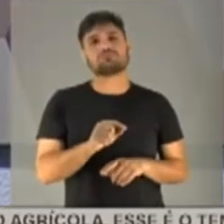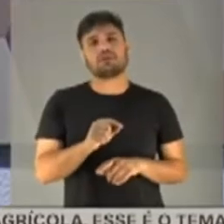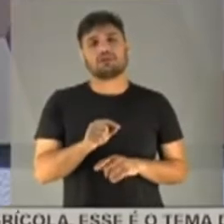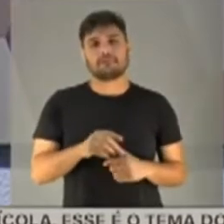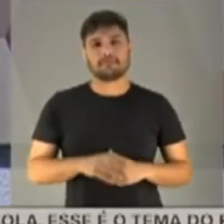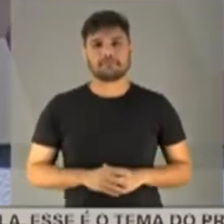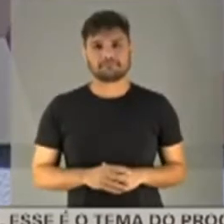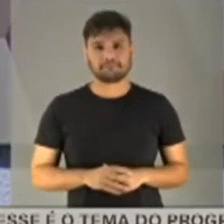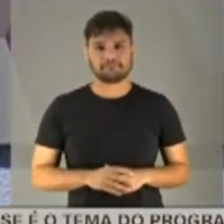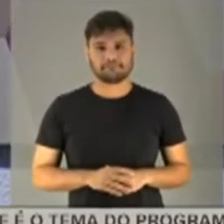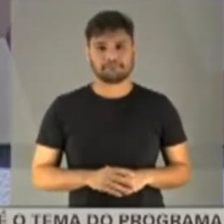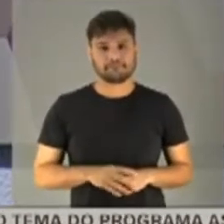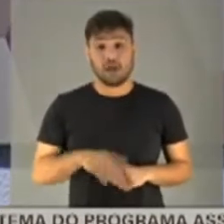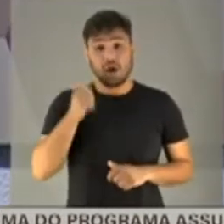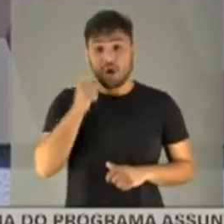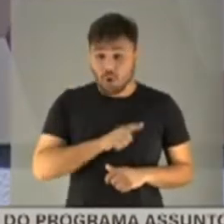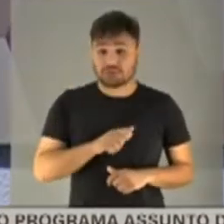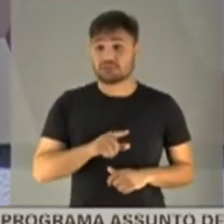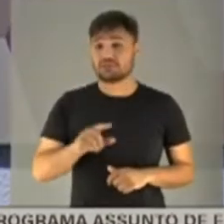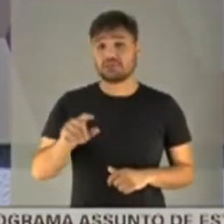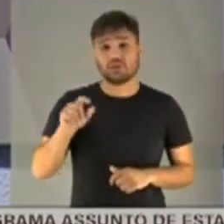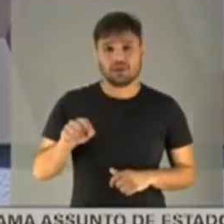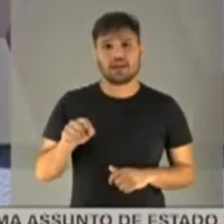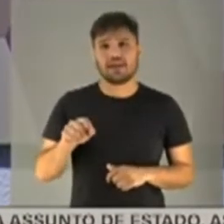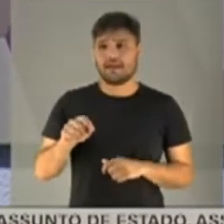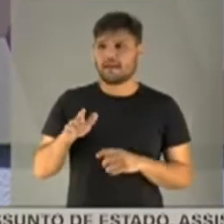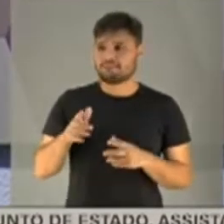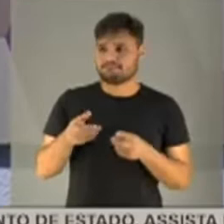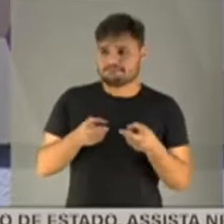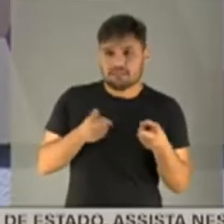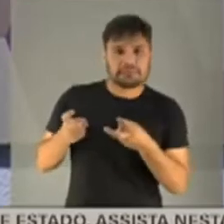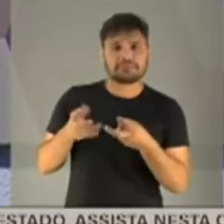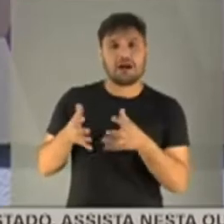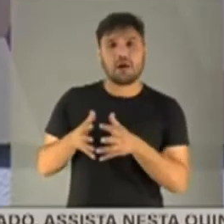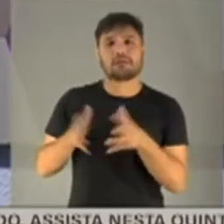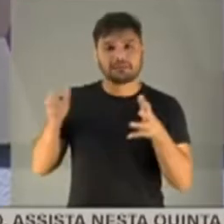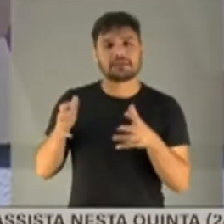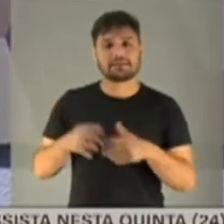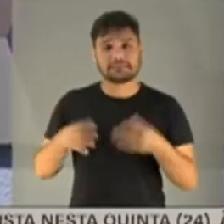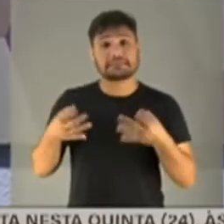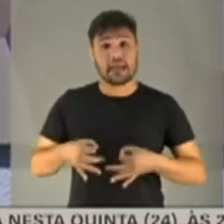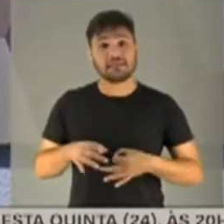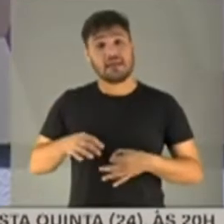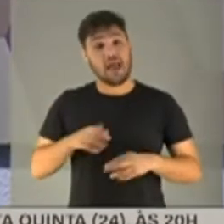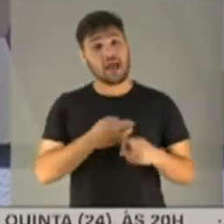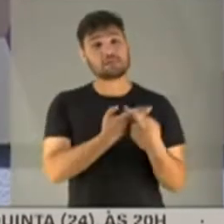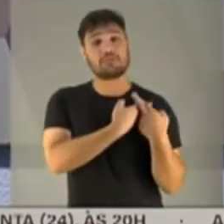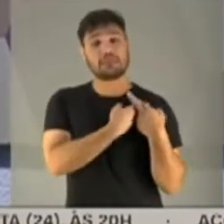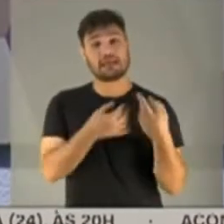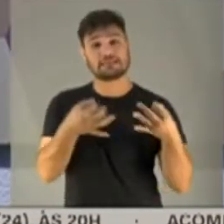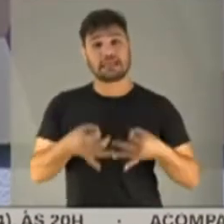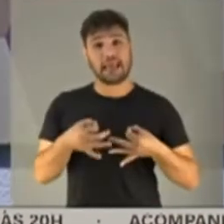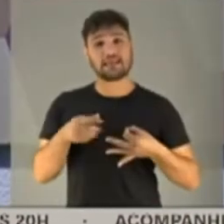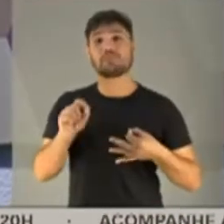refaça, angarie, tenha a dimensão adequada, a abrangência adequada e as responsabilidades adequadas para